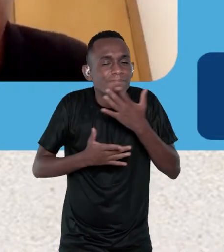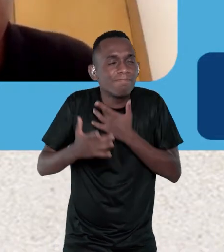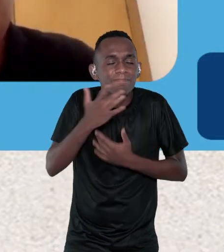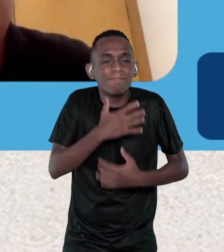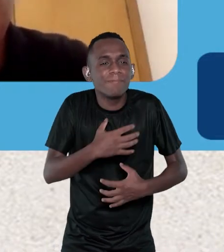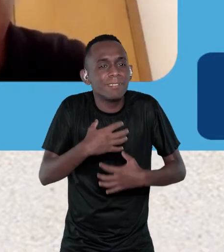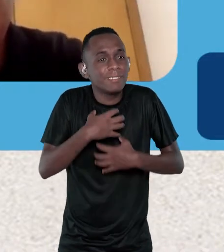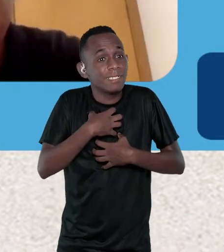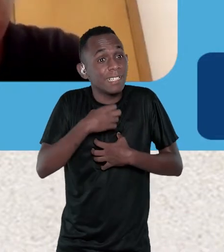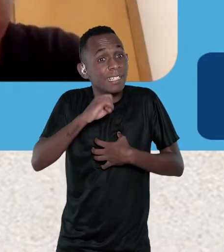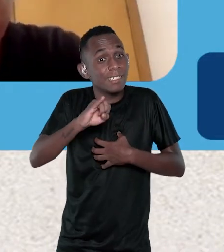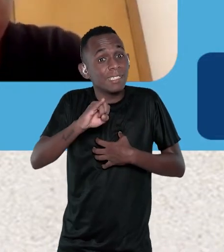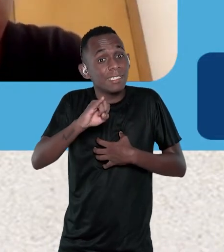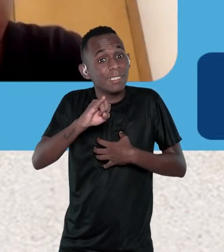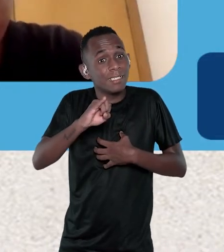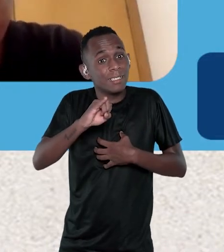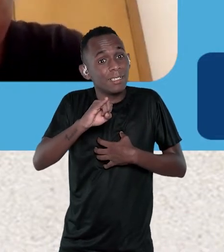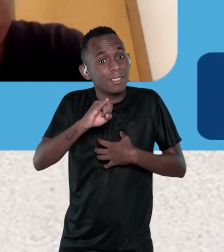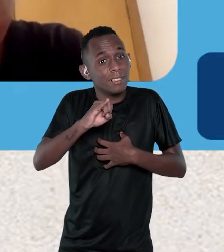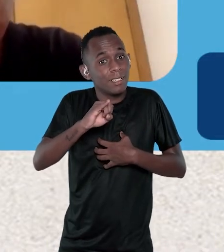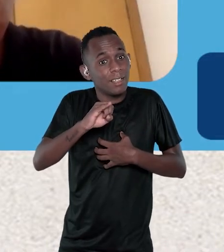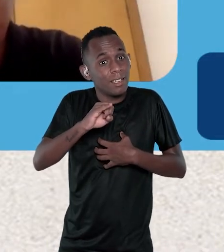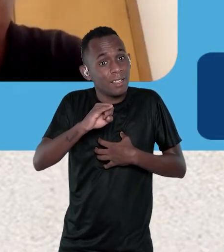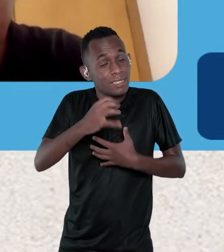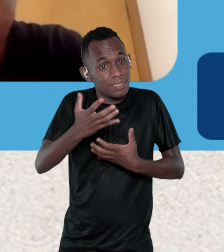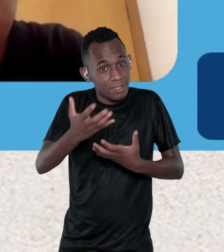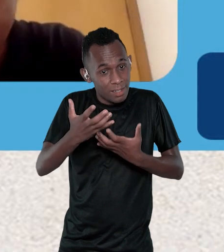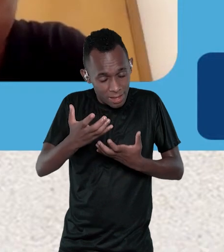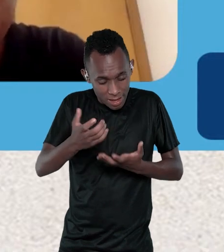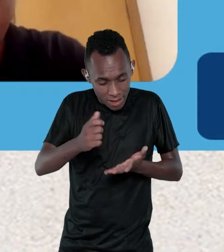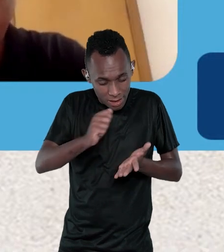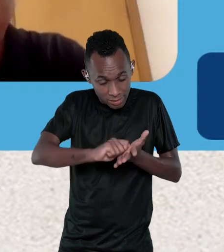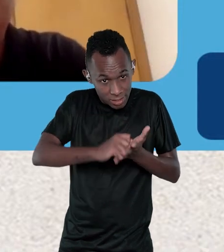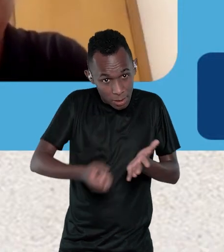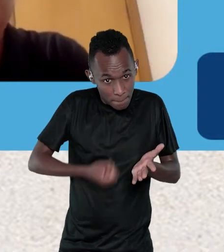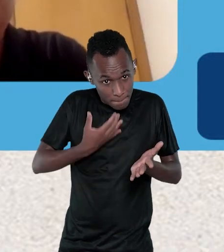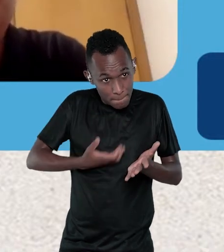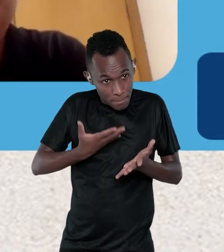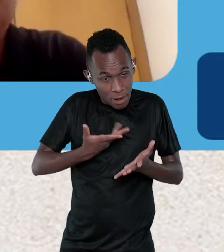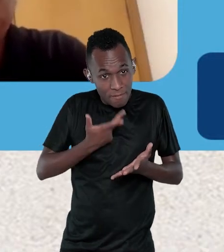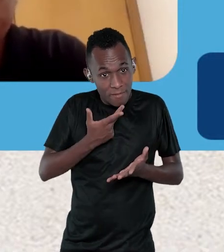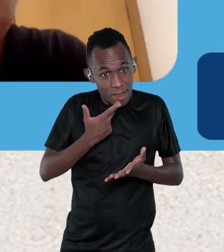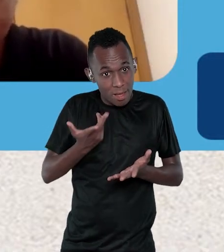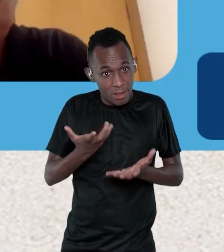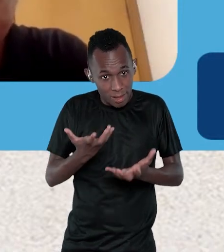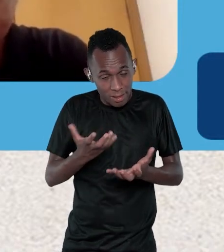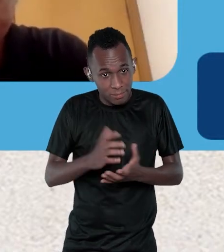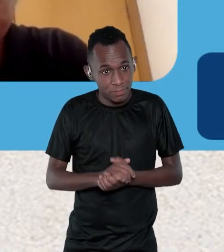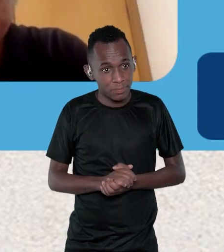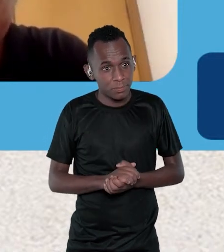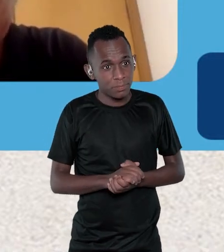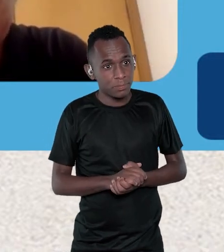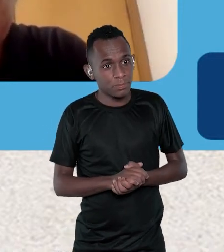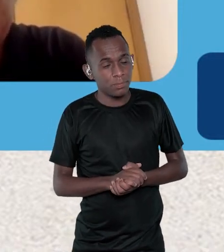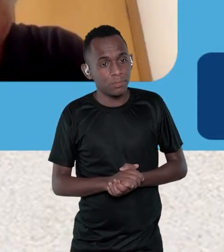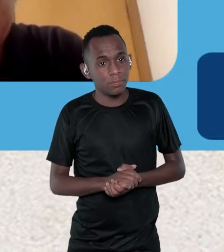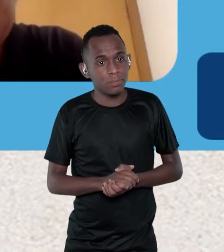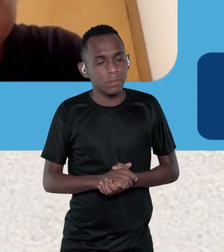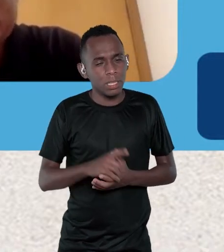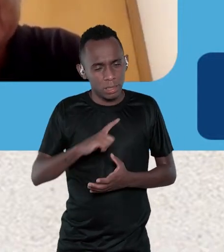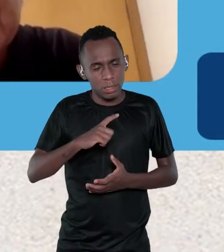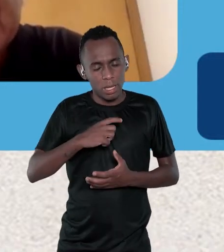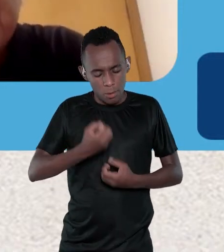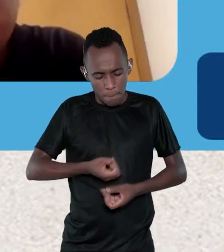musiquinha aí das nossas, né? Para ficar mais gostoso. E se a gente fechar com poesia? Quer fechar com